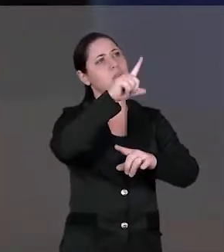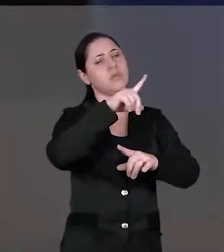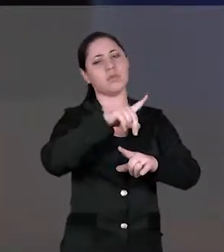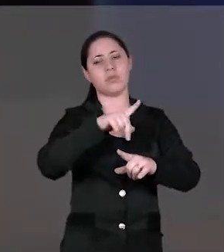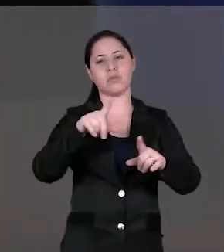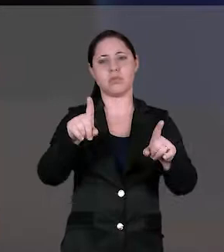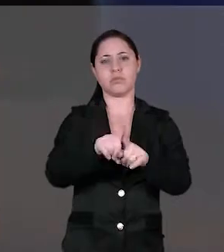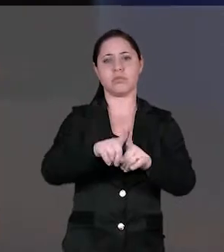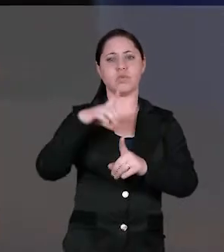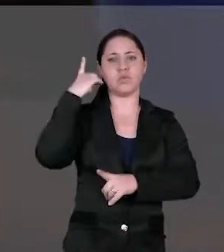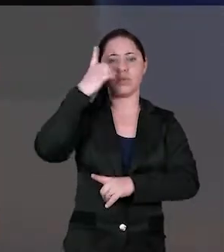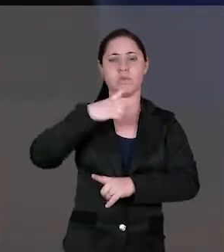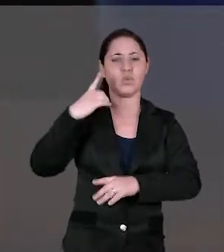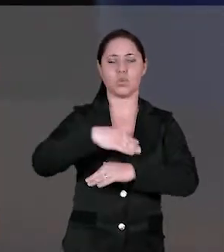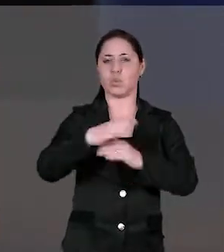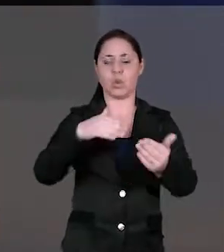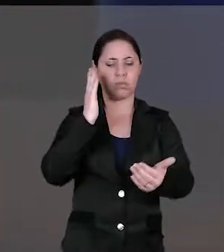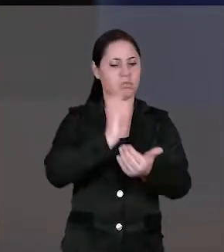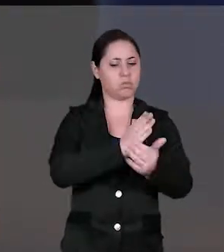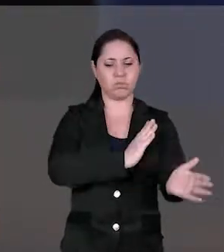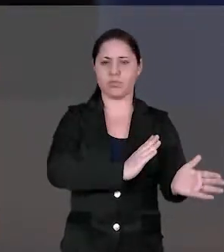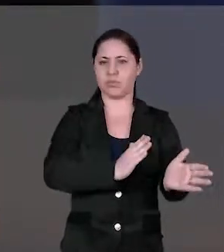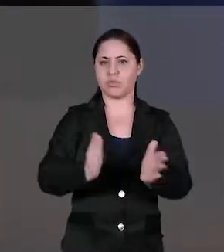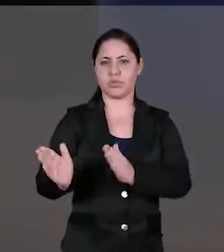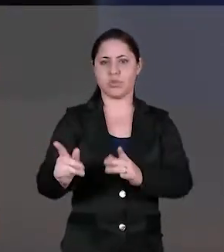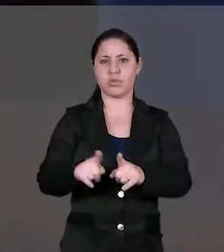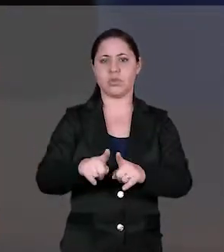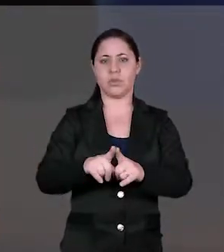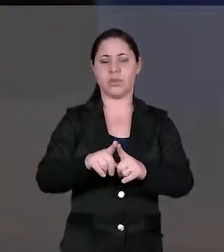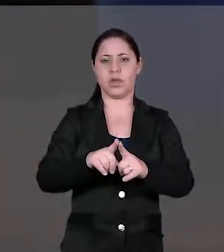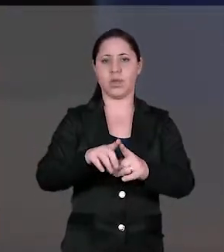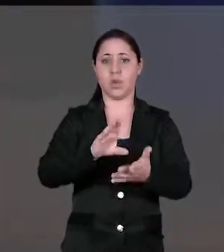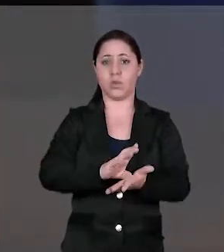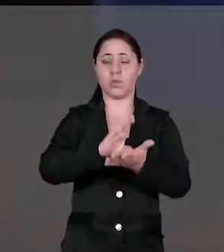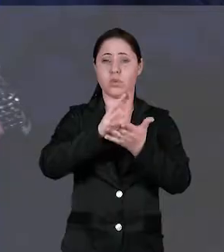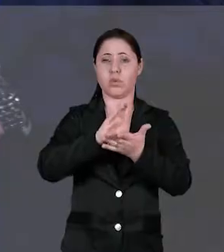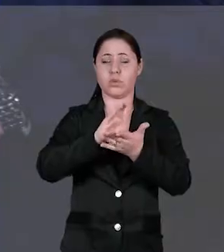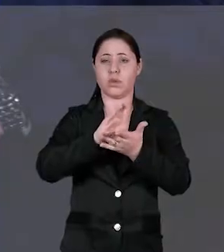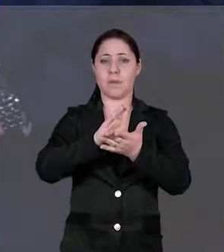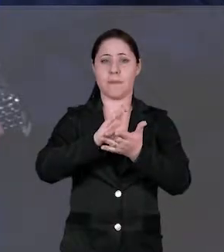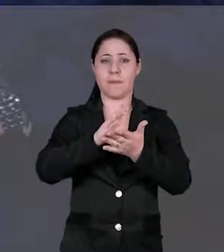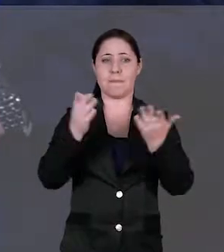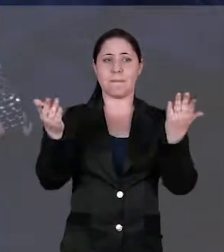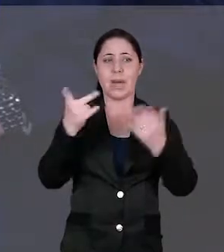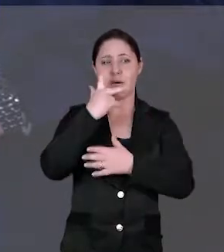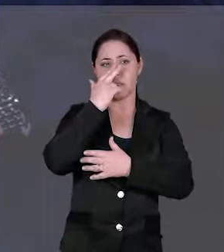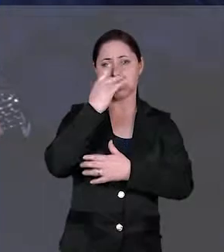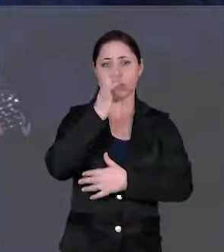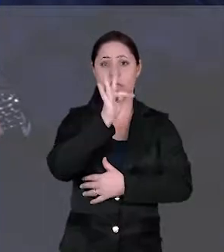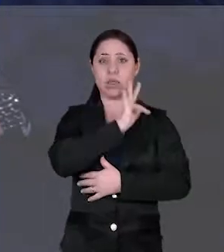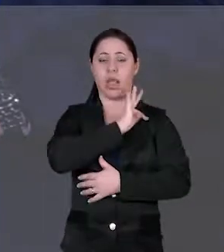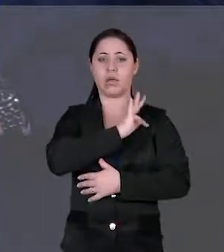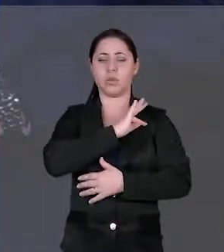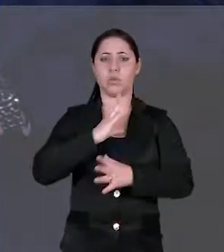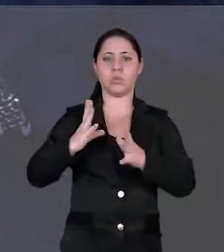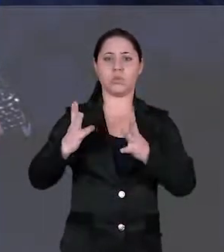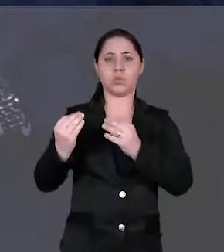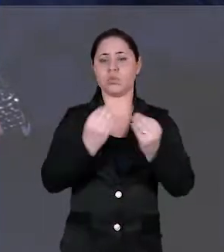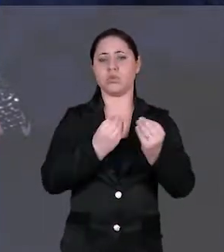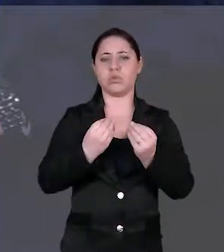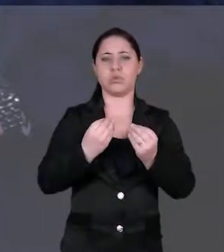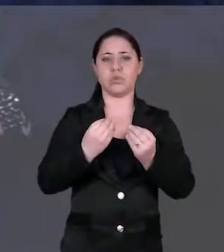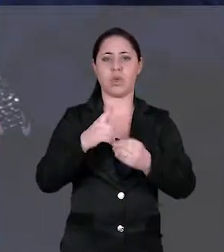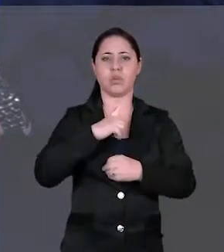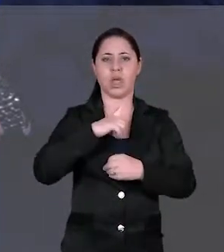digitais, as pessoas, os próprios parlamentares com acesso a toda a tramitação e também uma comissão que ficou bastante técnica,